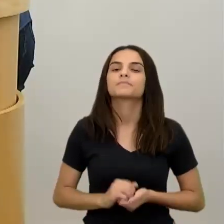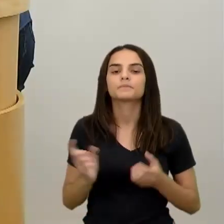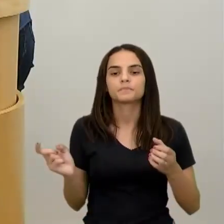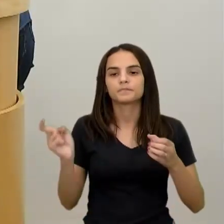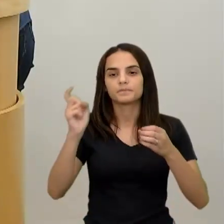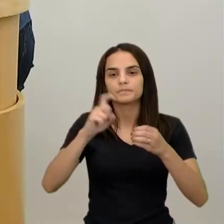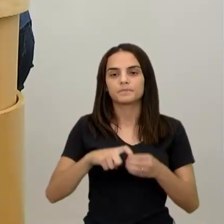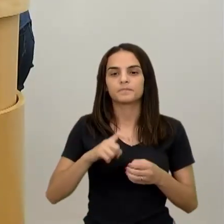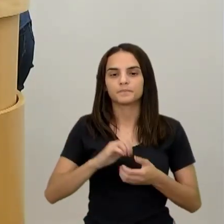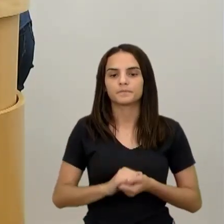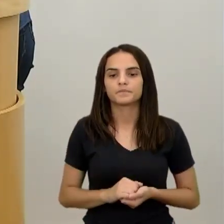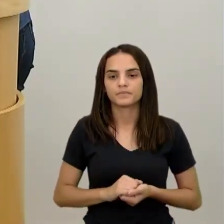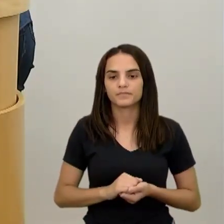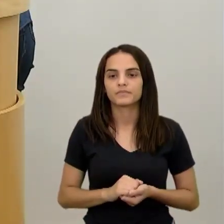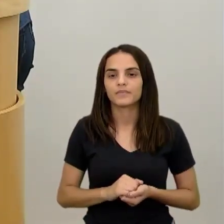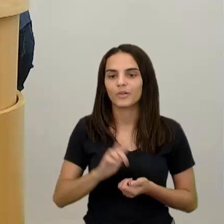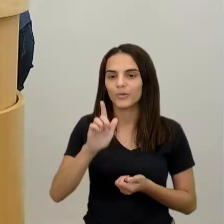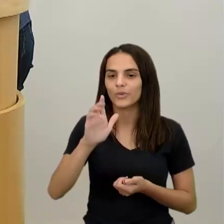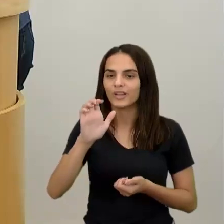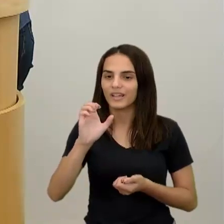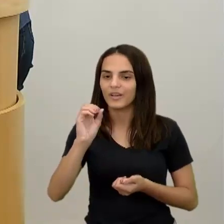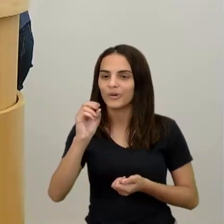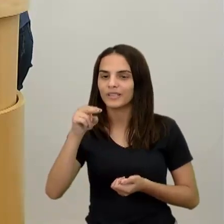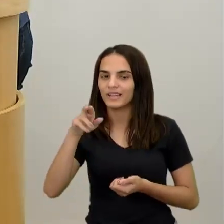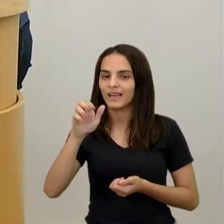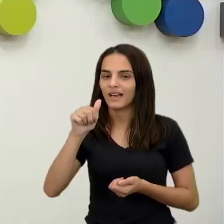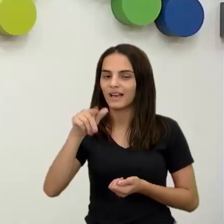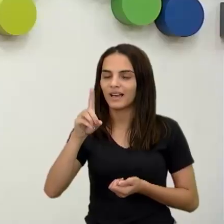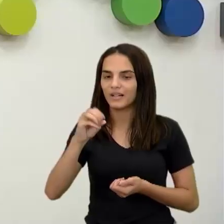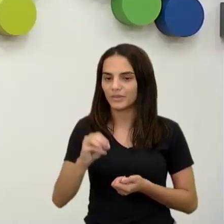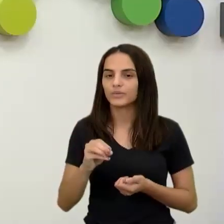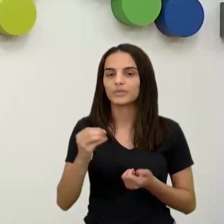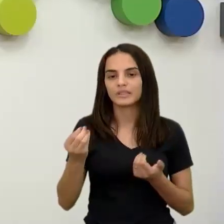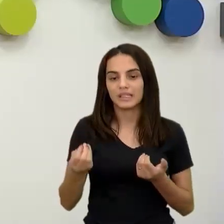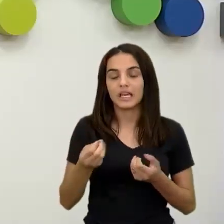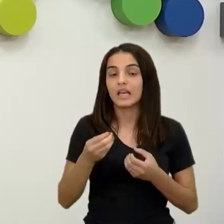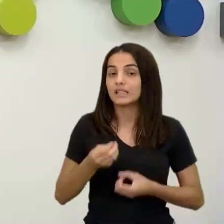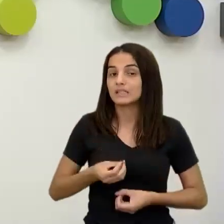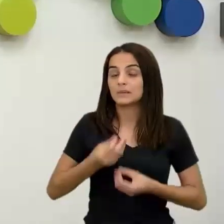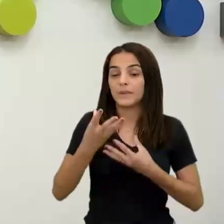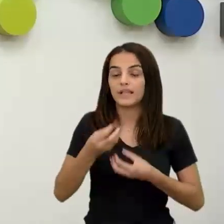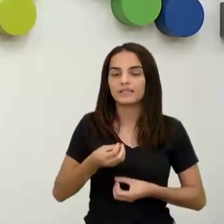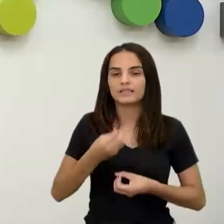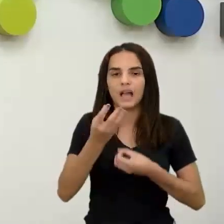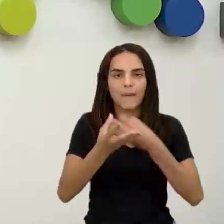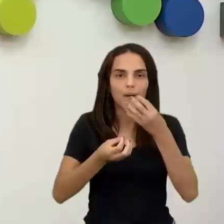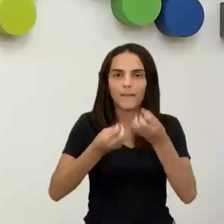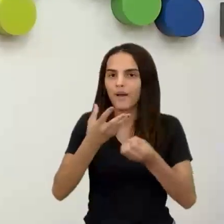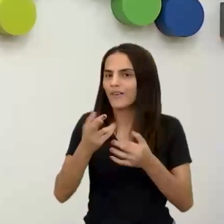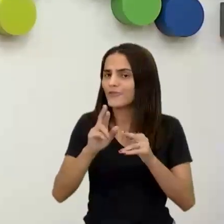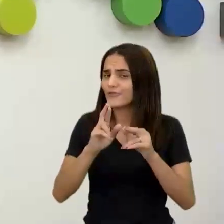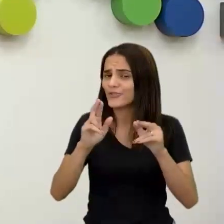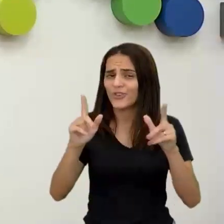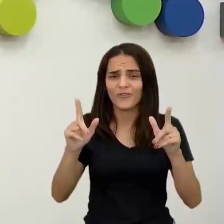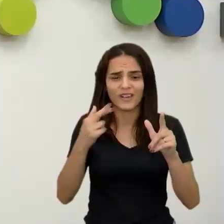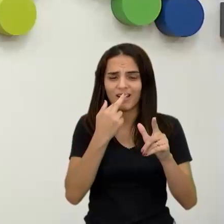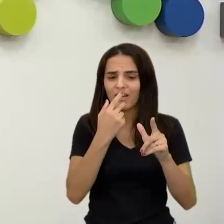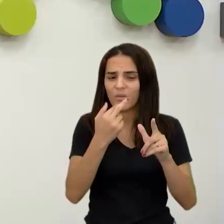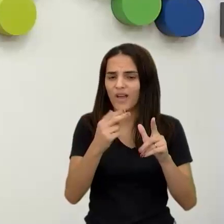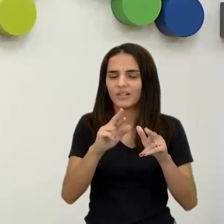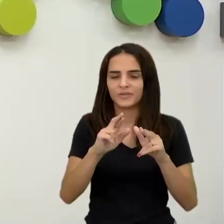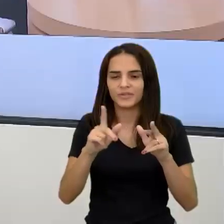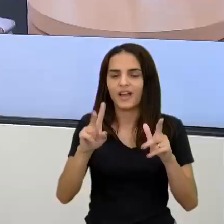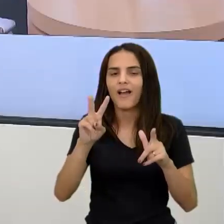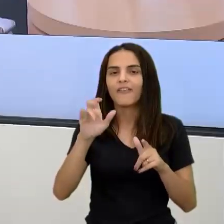Voltamos. Muito bom. O Leonardo já respondeu. Já respondeu, Leonardo? A forma de se expressar já é totalmente diferente.